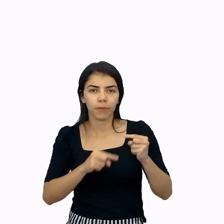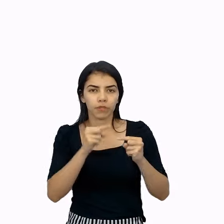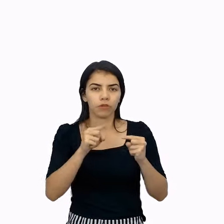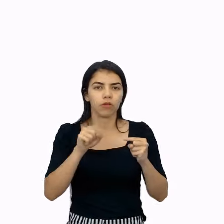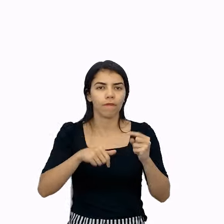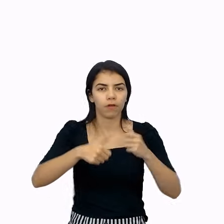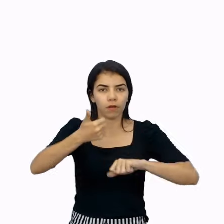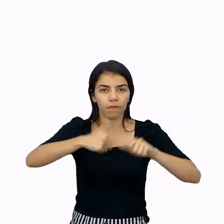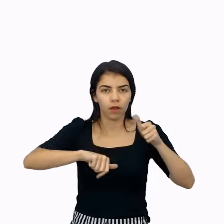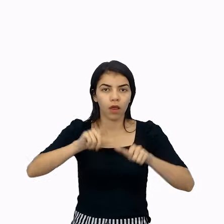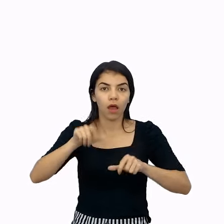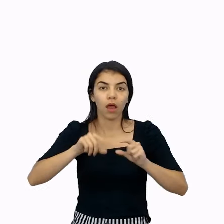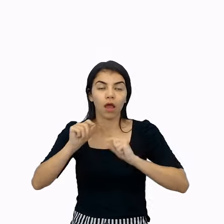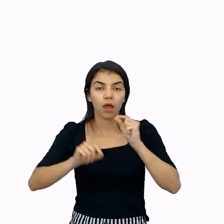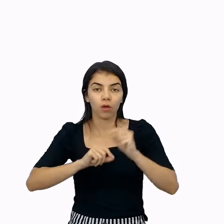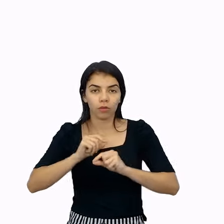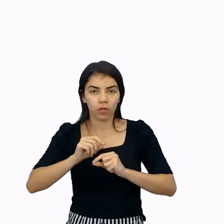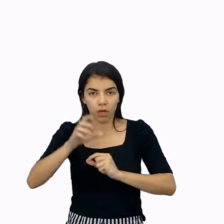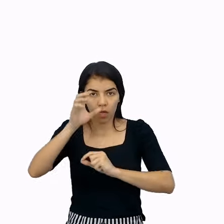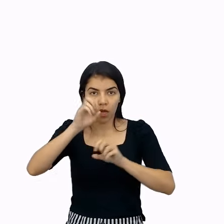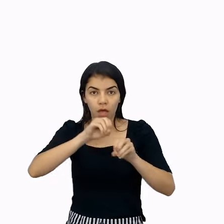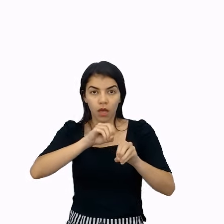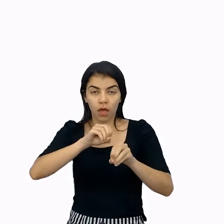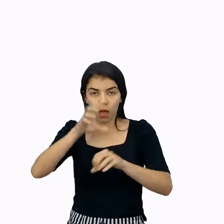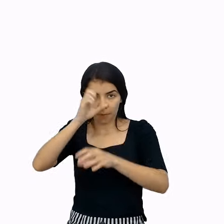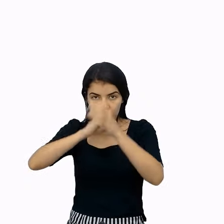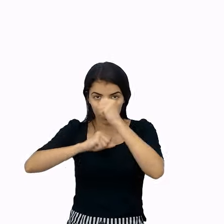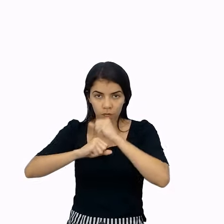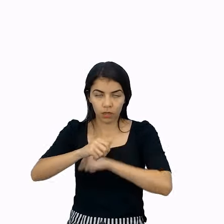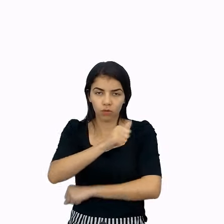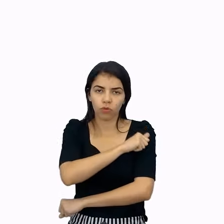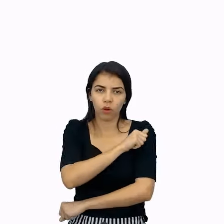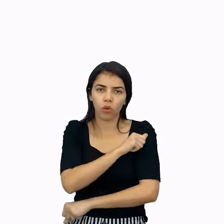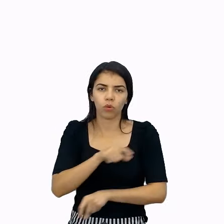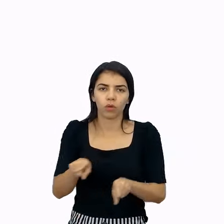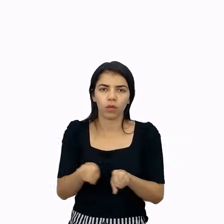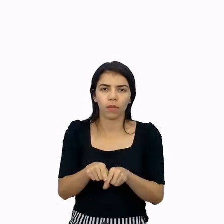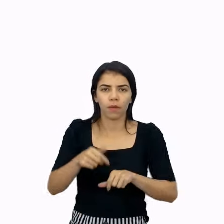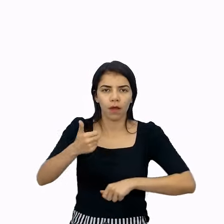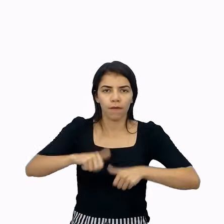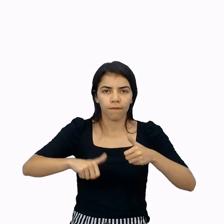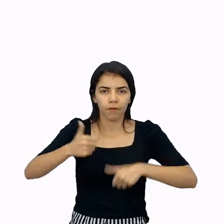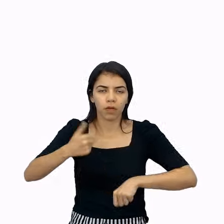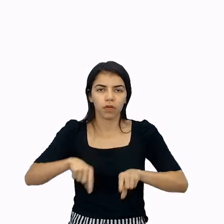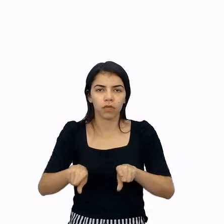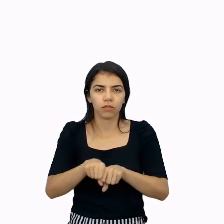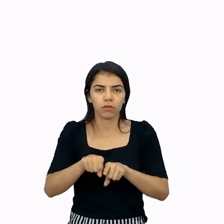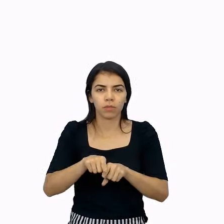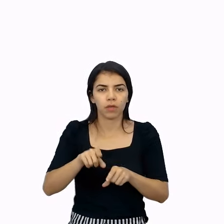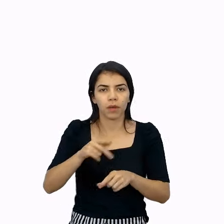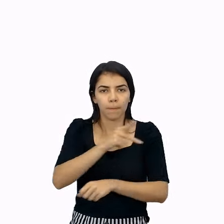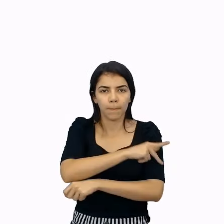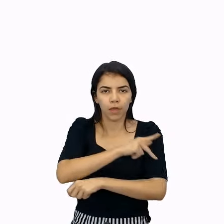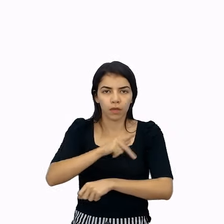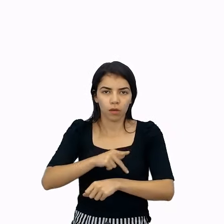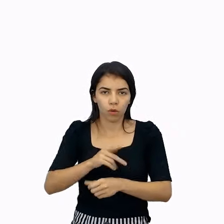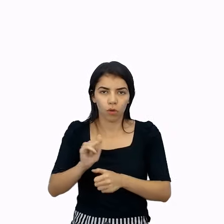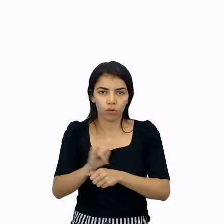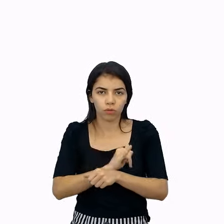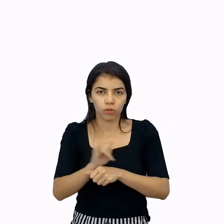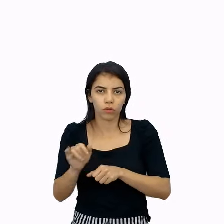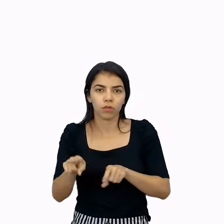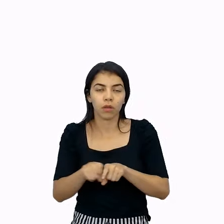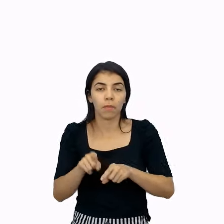da avaliação, são as aprendizagens de todos os estudantes. Avaliar ele é um recurso pedagógico que permite acompanhar